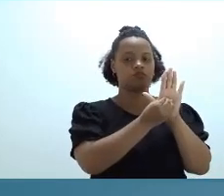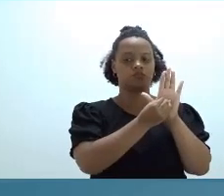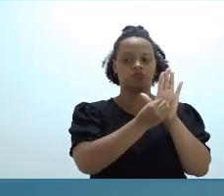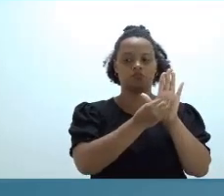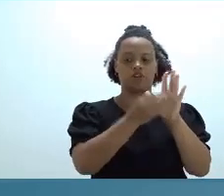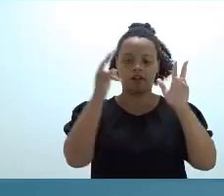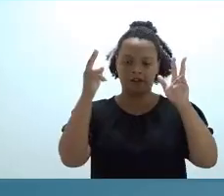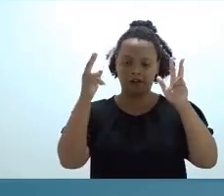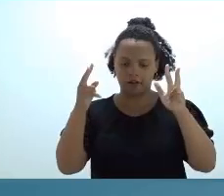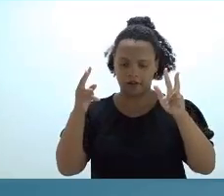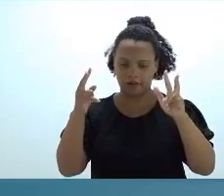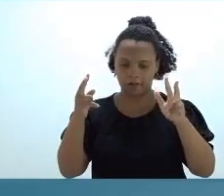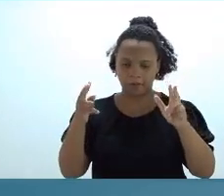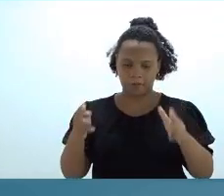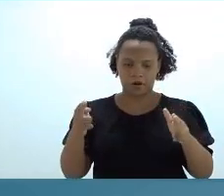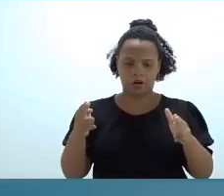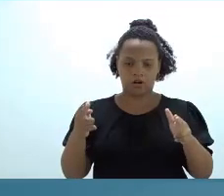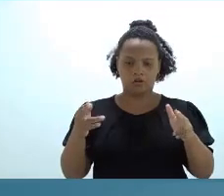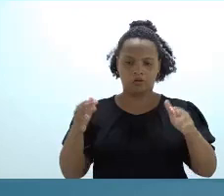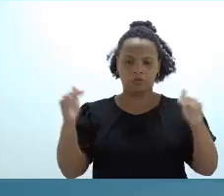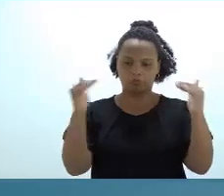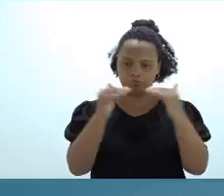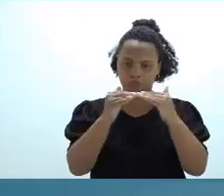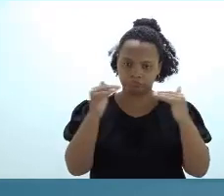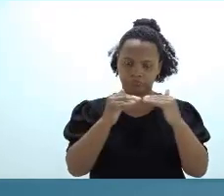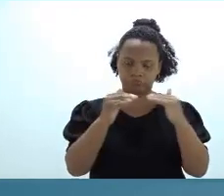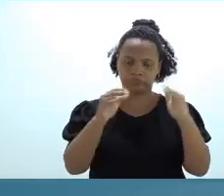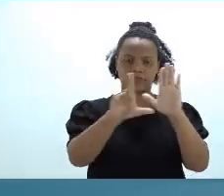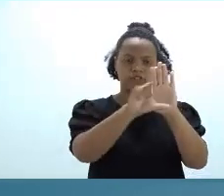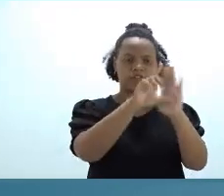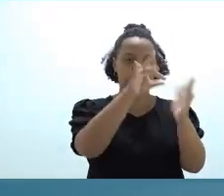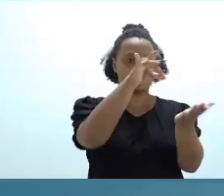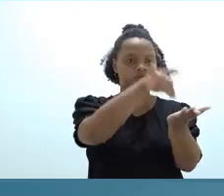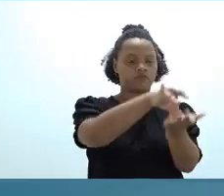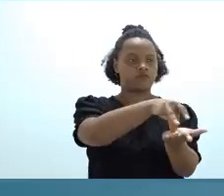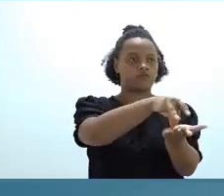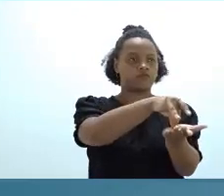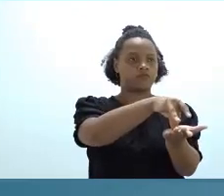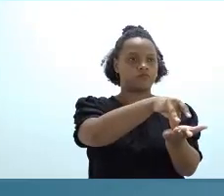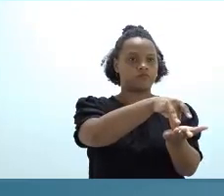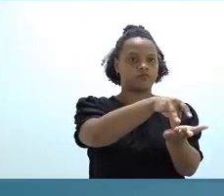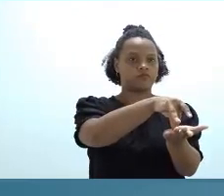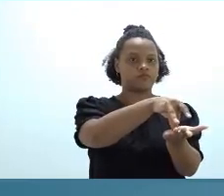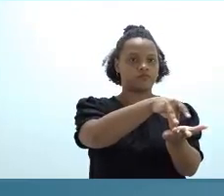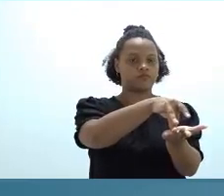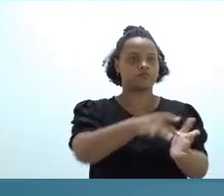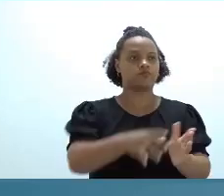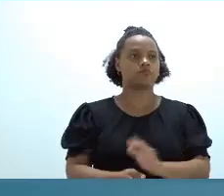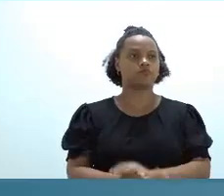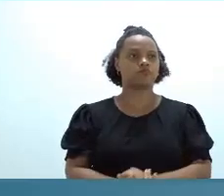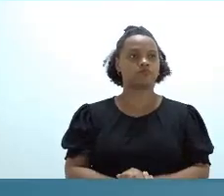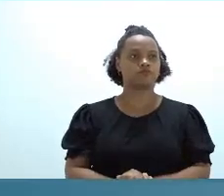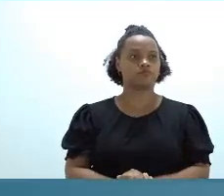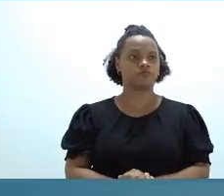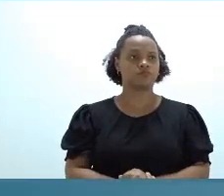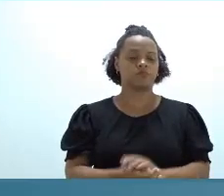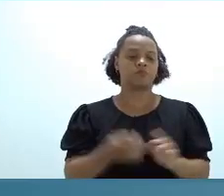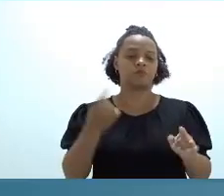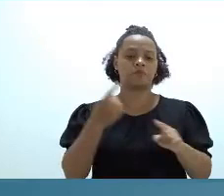leis, solucionando-se eventual antinomia não por critérios hierárquicos, mas sim pela substância